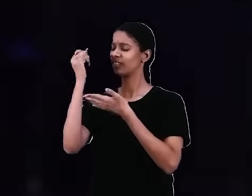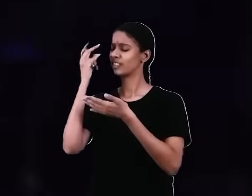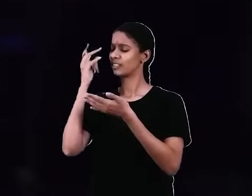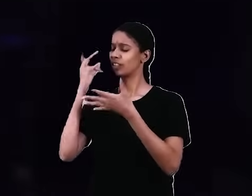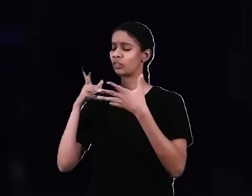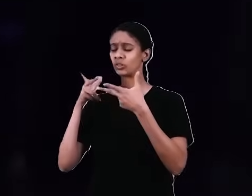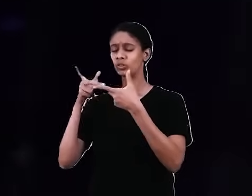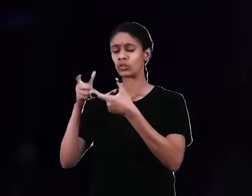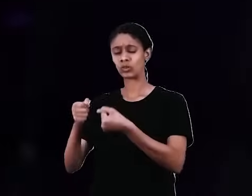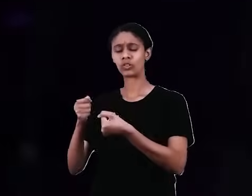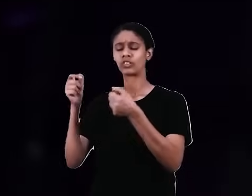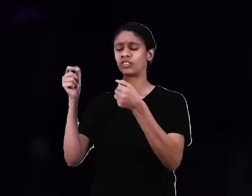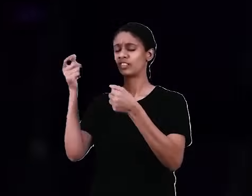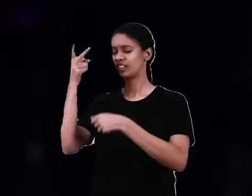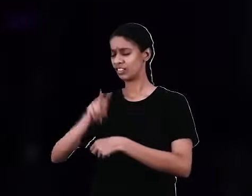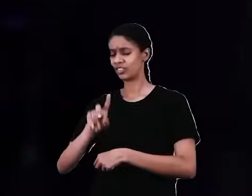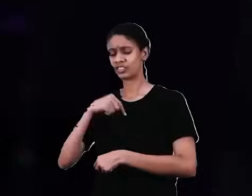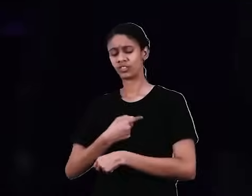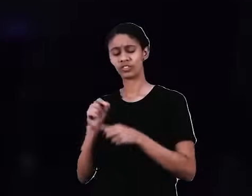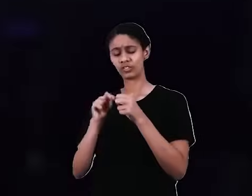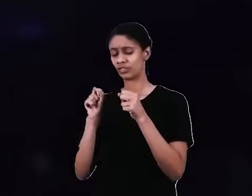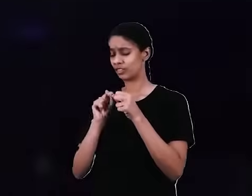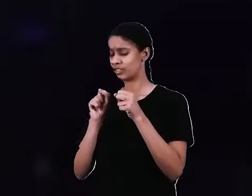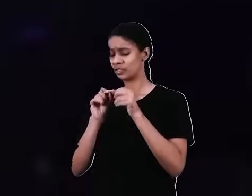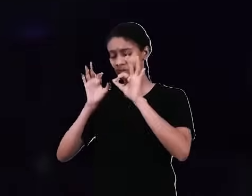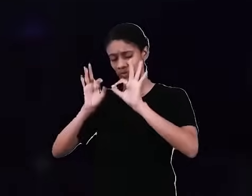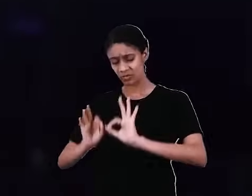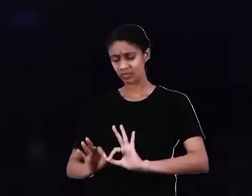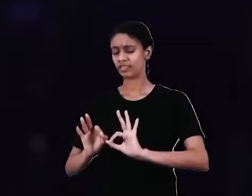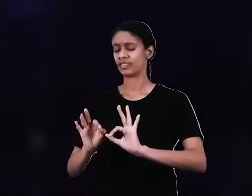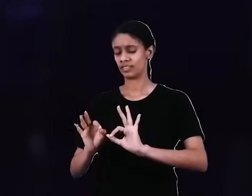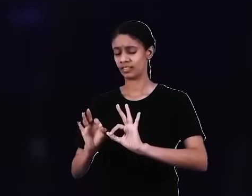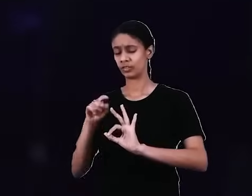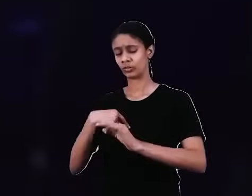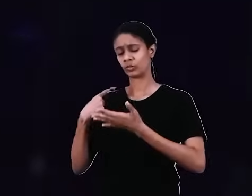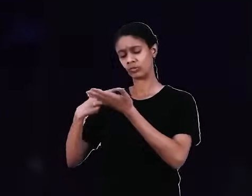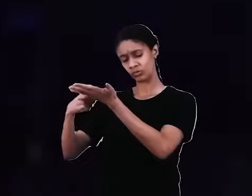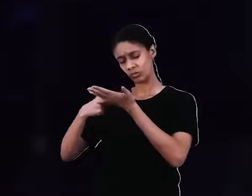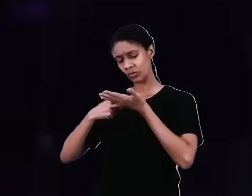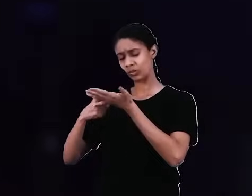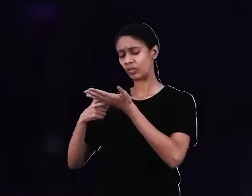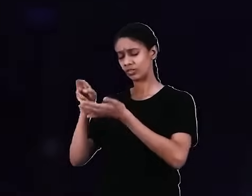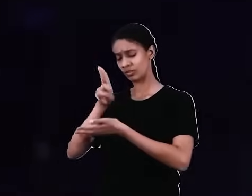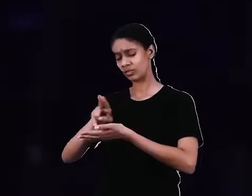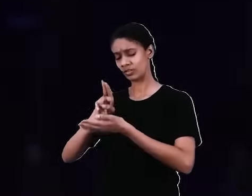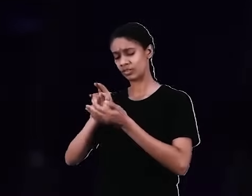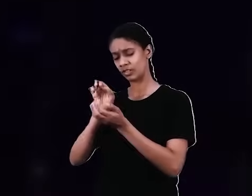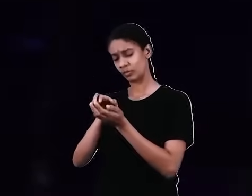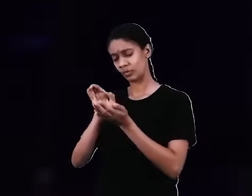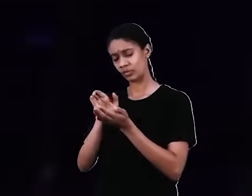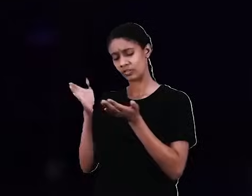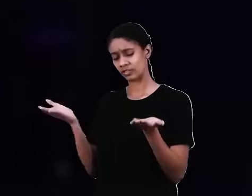sensatez, com graça. Nós queremos fazer um compromisso contigo de usarmos